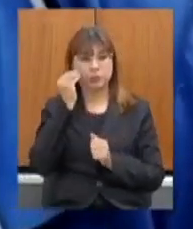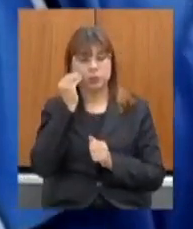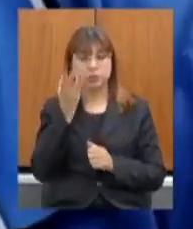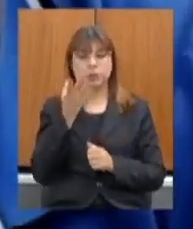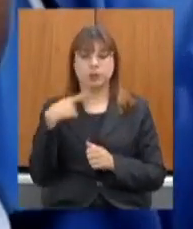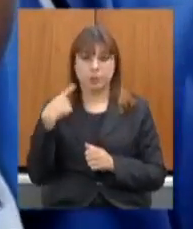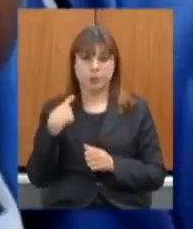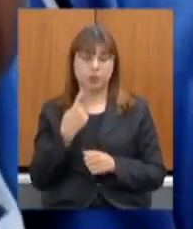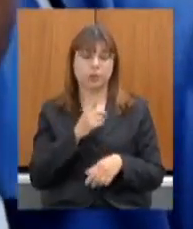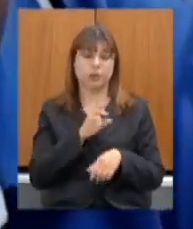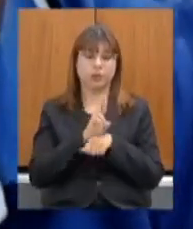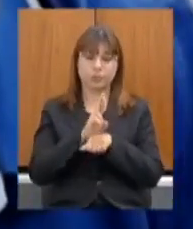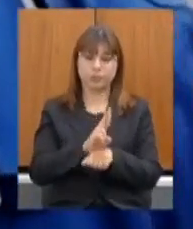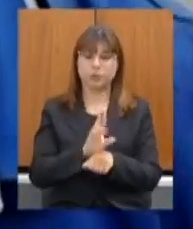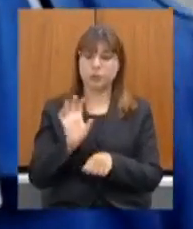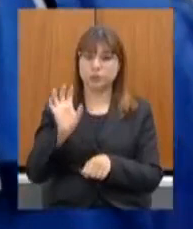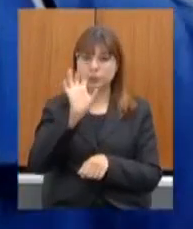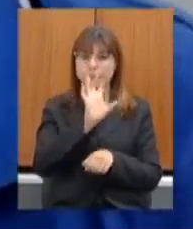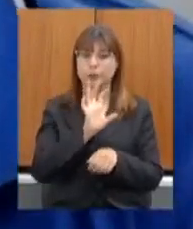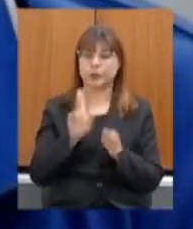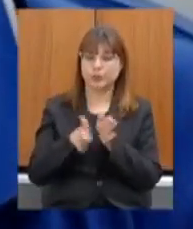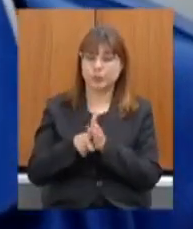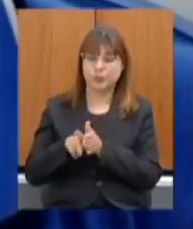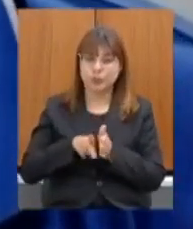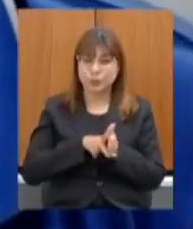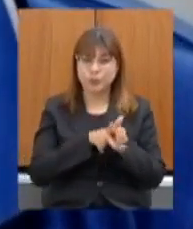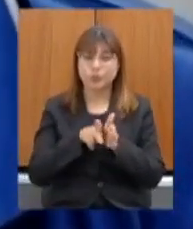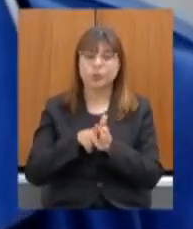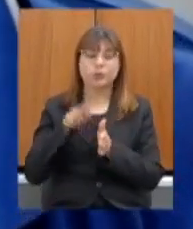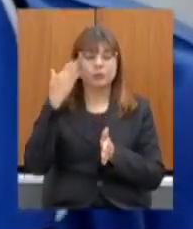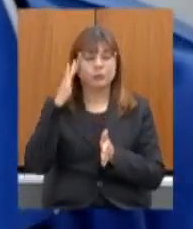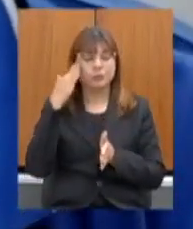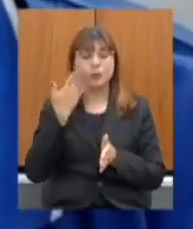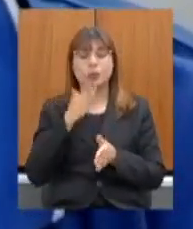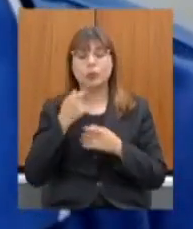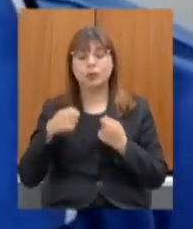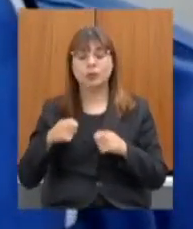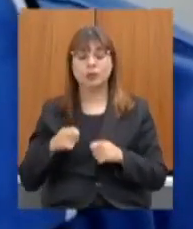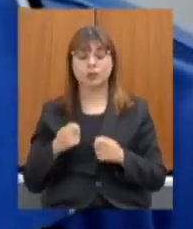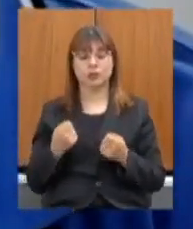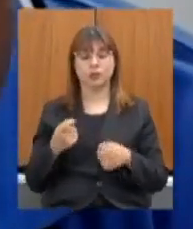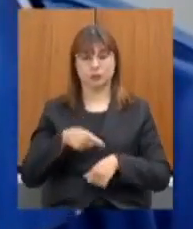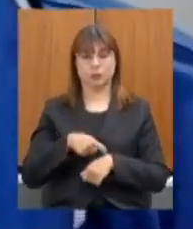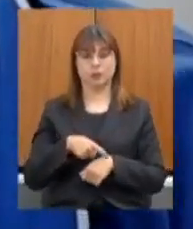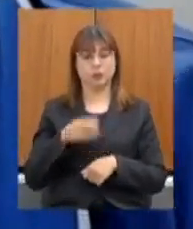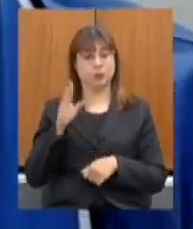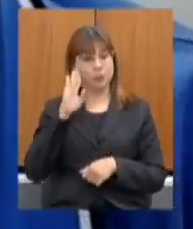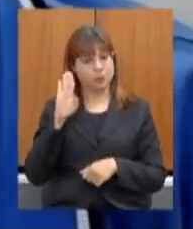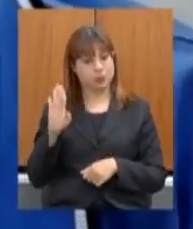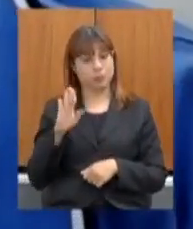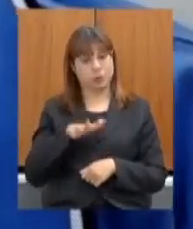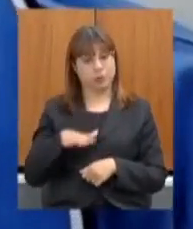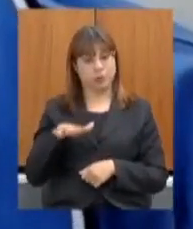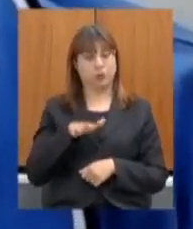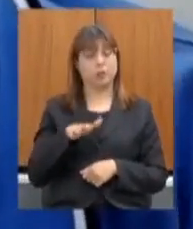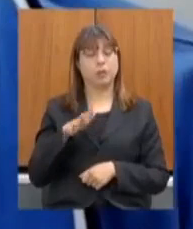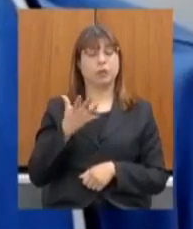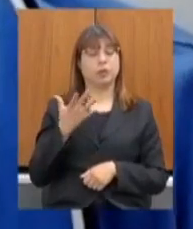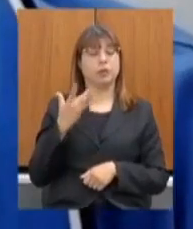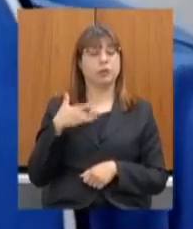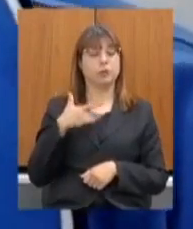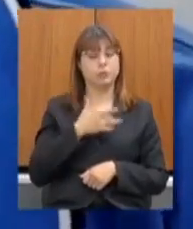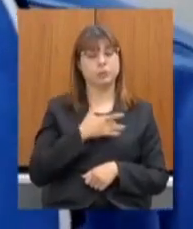região e atender as necessidades no momento na saúde, principalmente, mas também sem